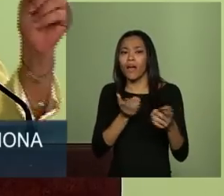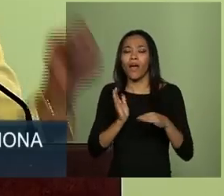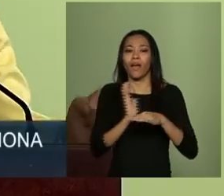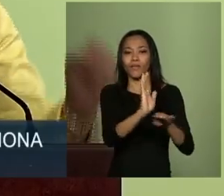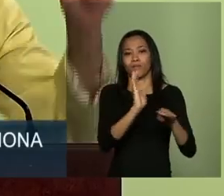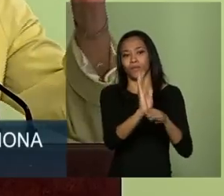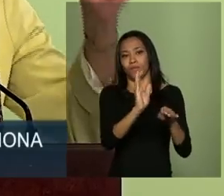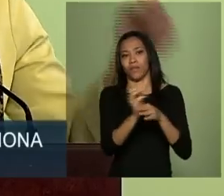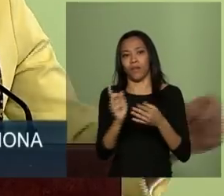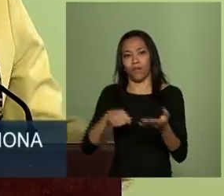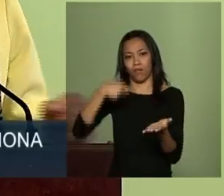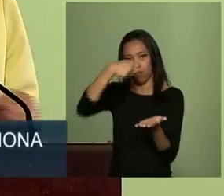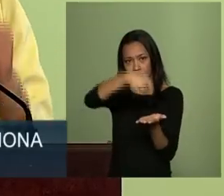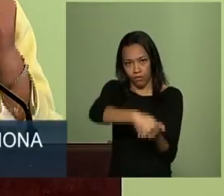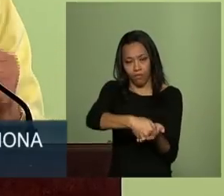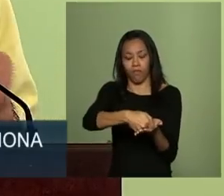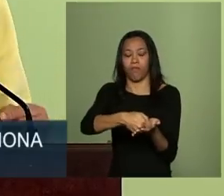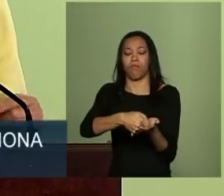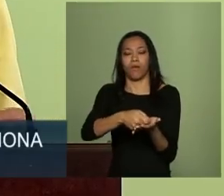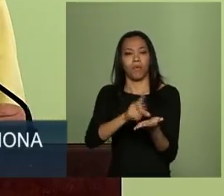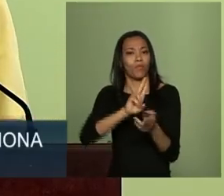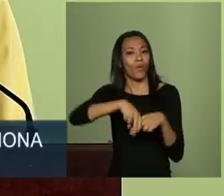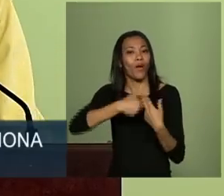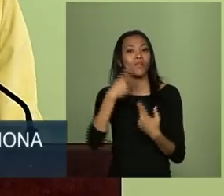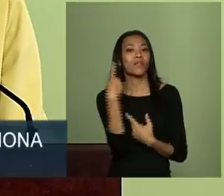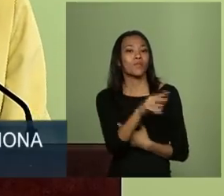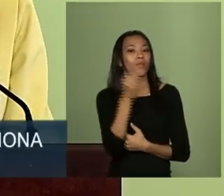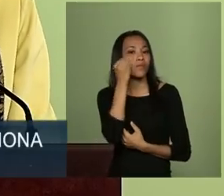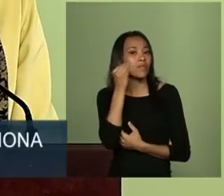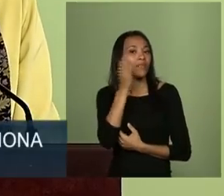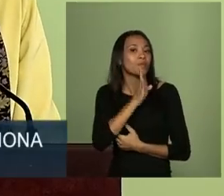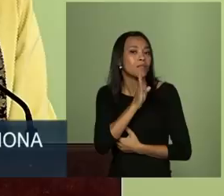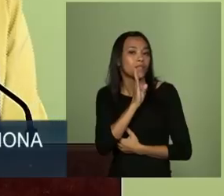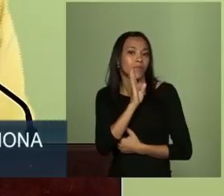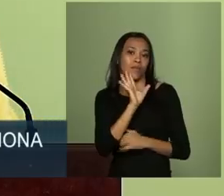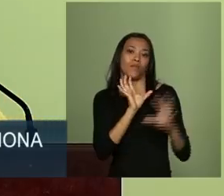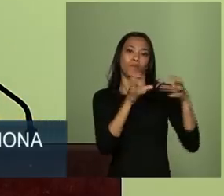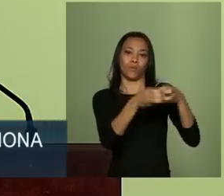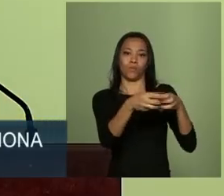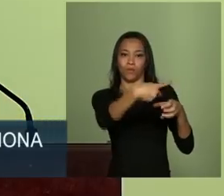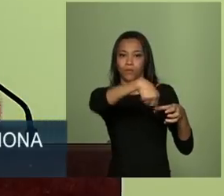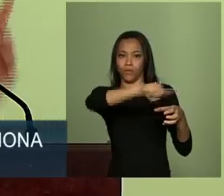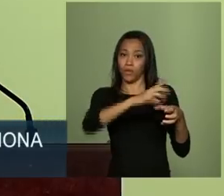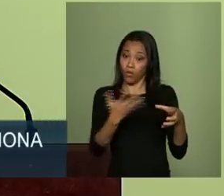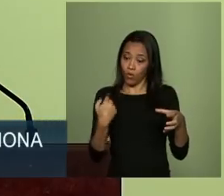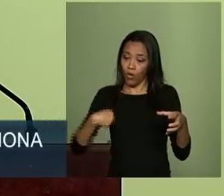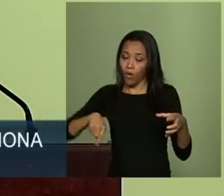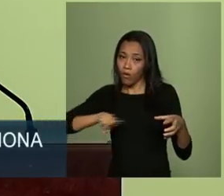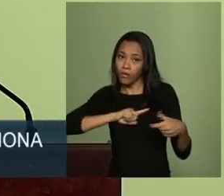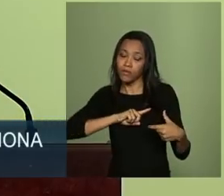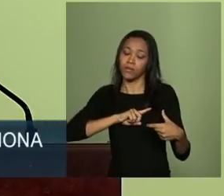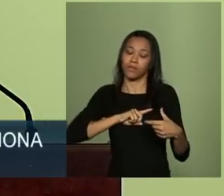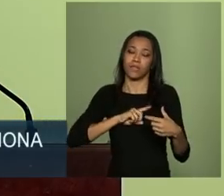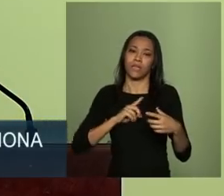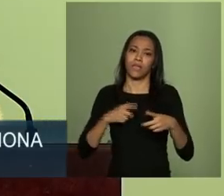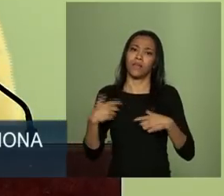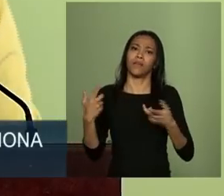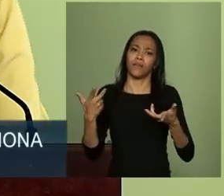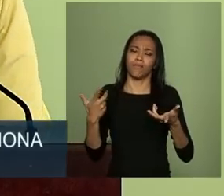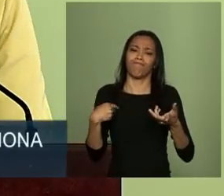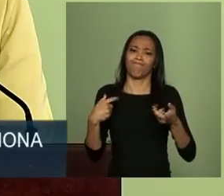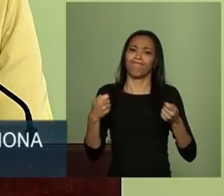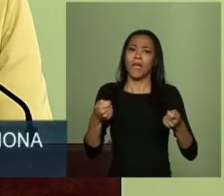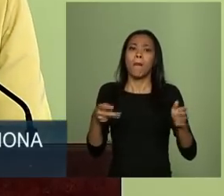o pagamento, a retribuição pelo conhecimento. Na verdade, nós todos que defendemos a